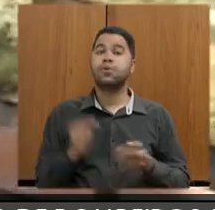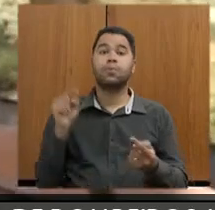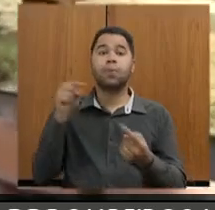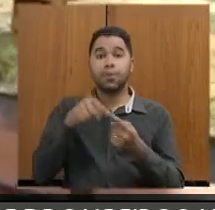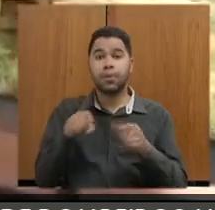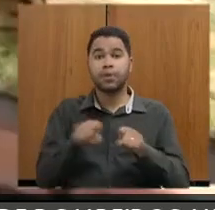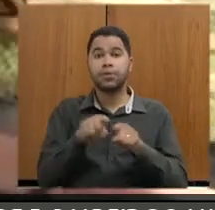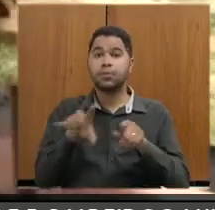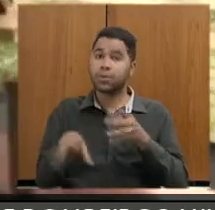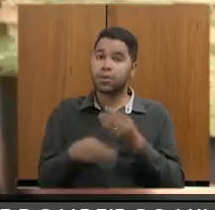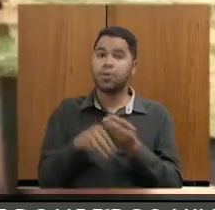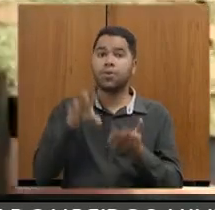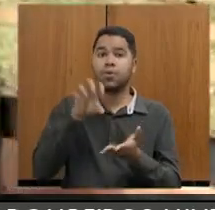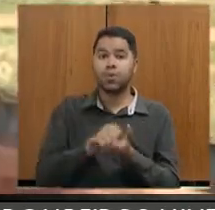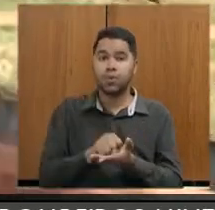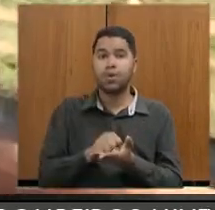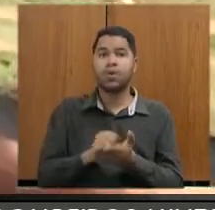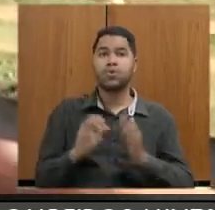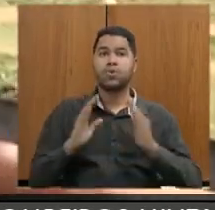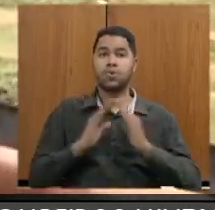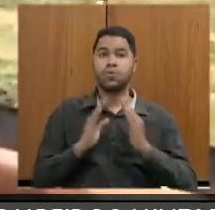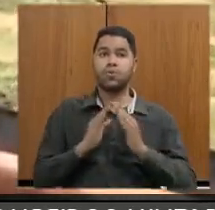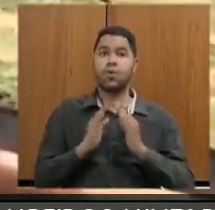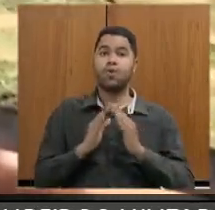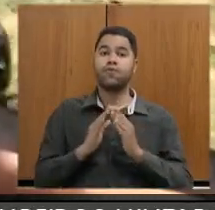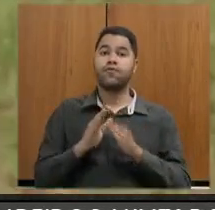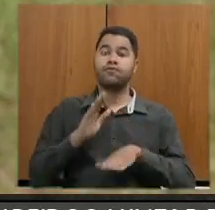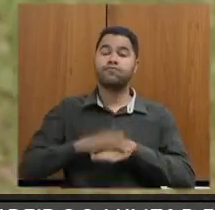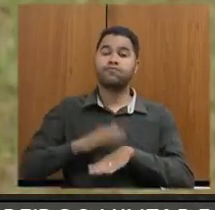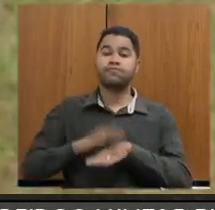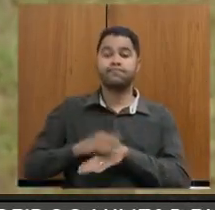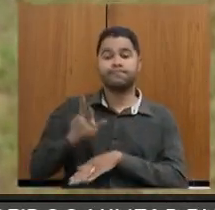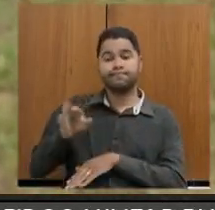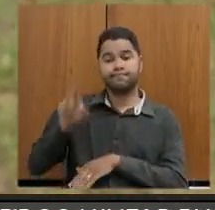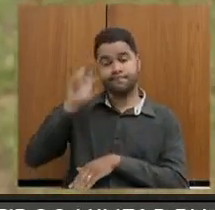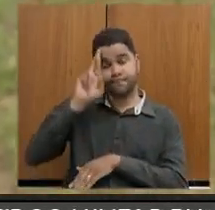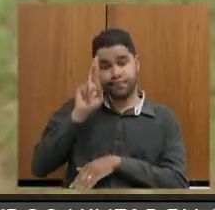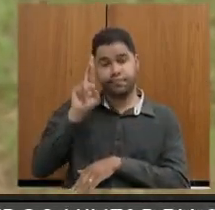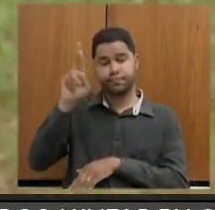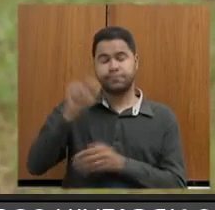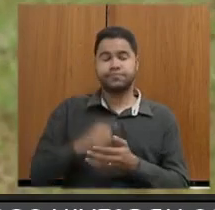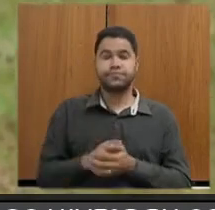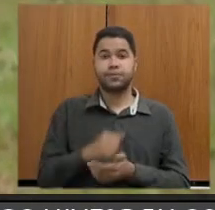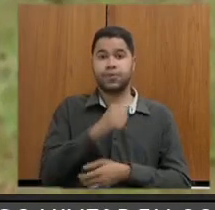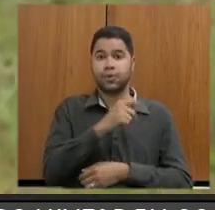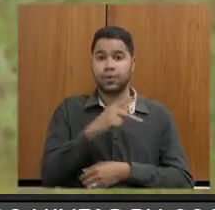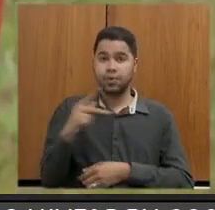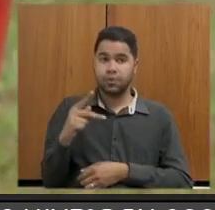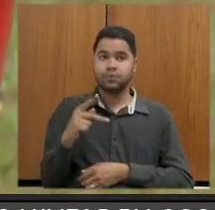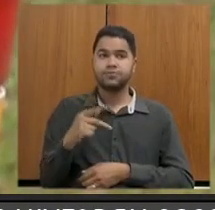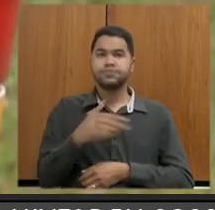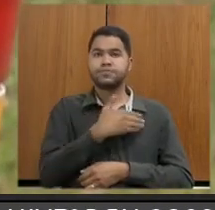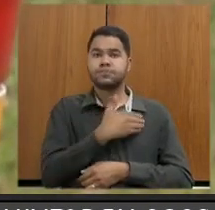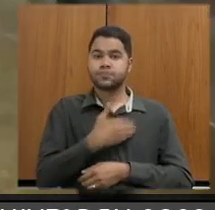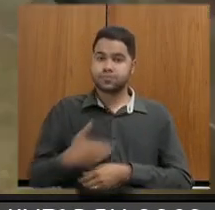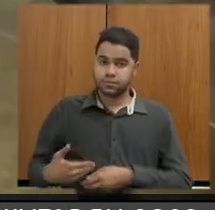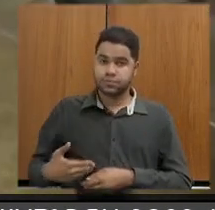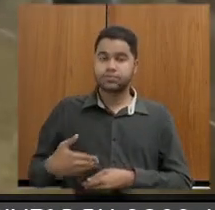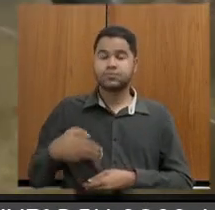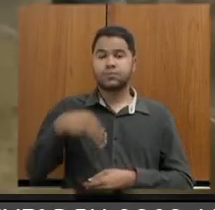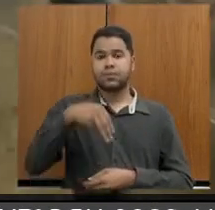final será a inclusão do cadastramento do imóvel para ser efetuado pelo próprio proprietário do aplicativo do Estado